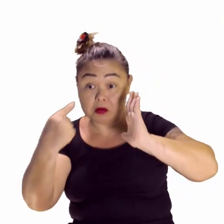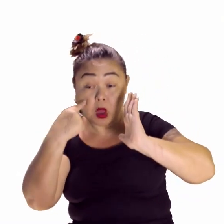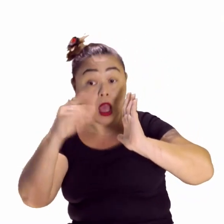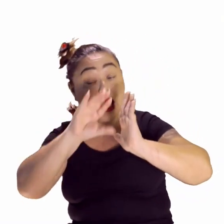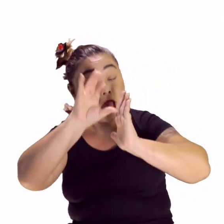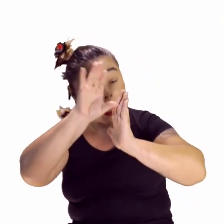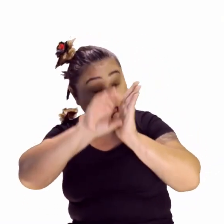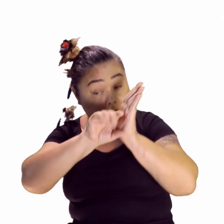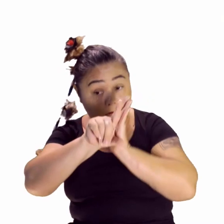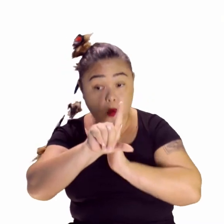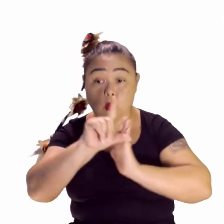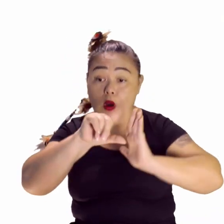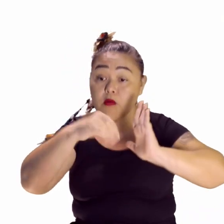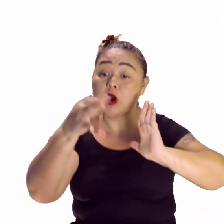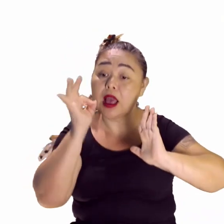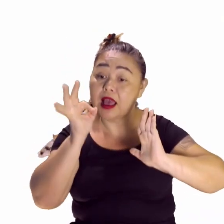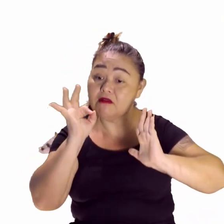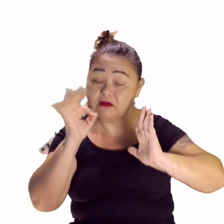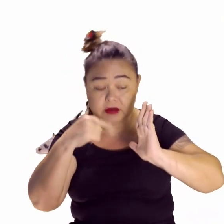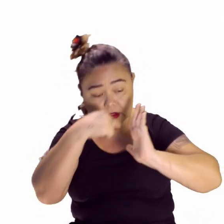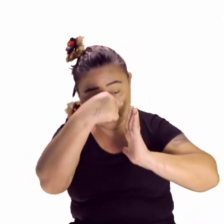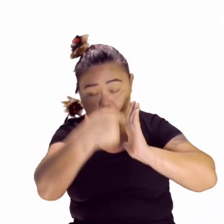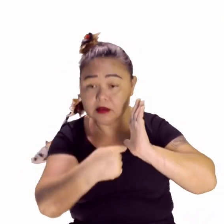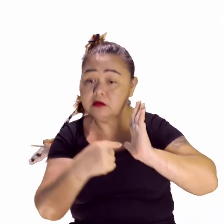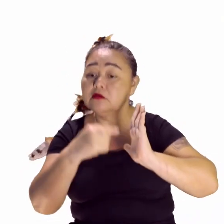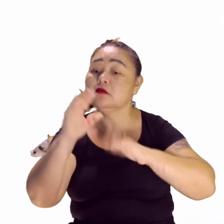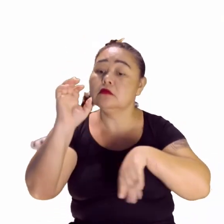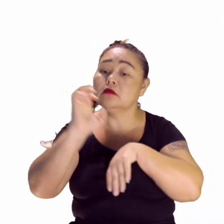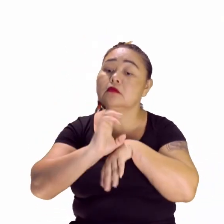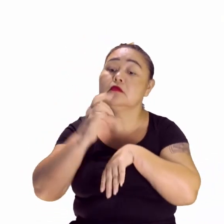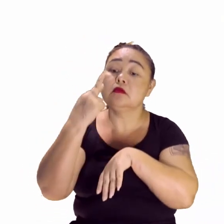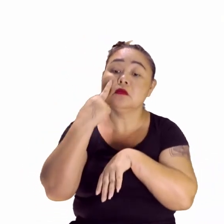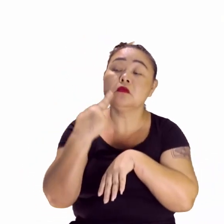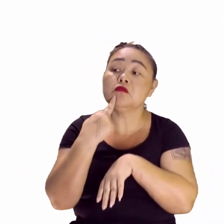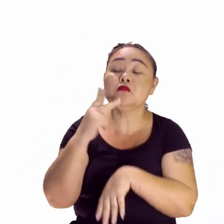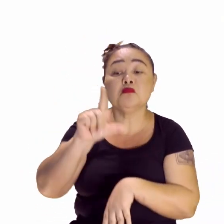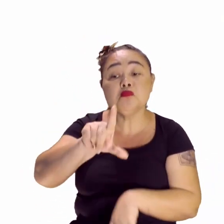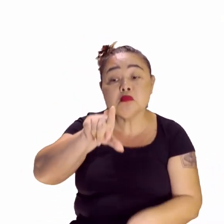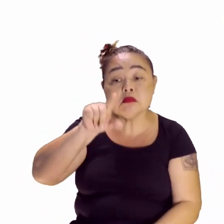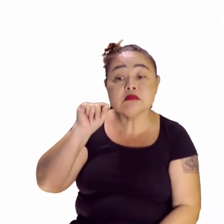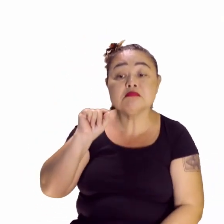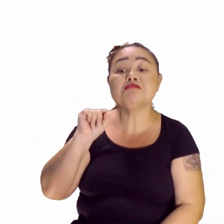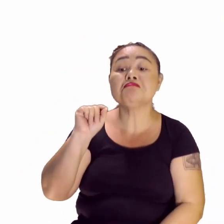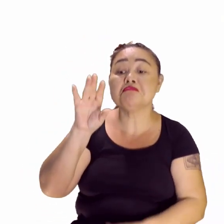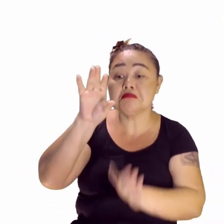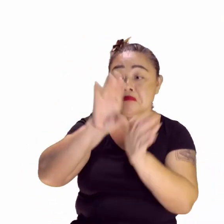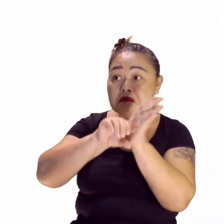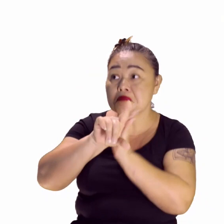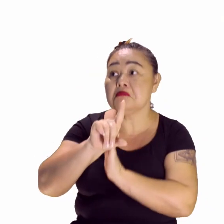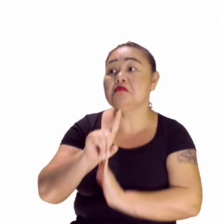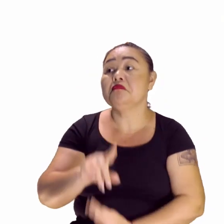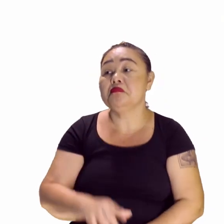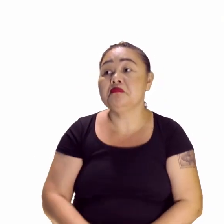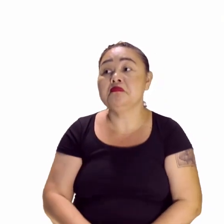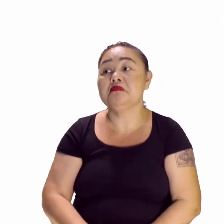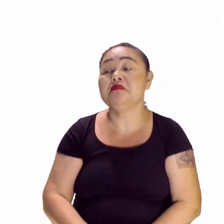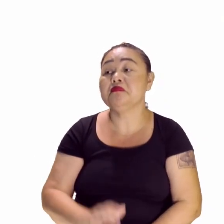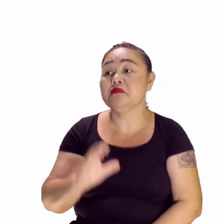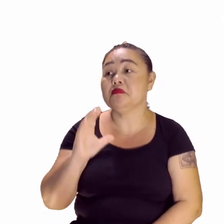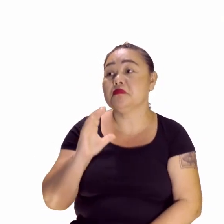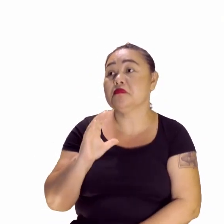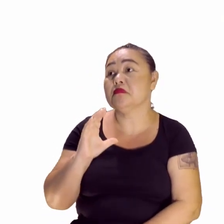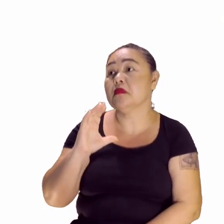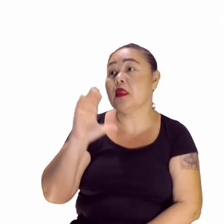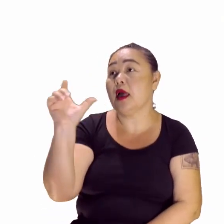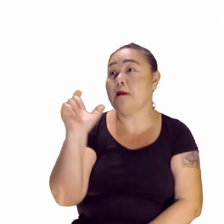Cacoal aqui Tem café a gente vai encontrar interessante né exatamente Cacoal é